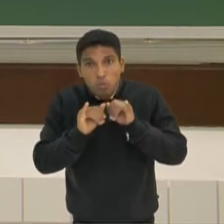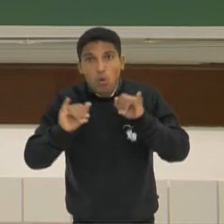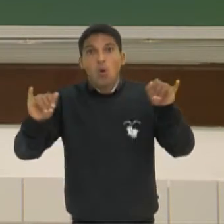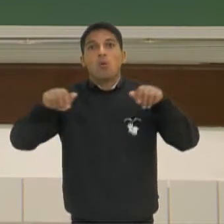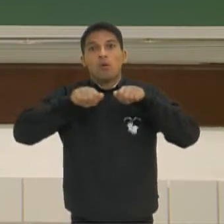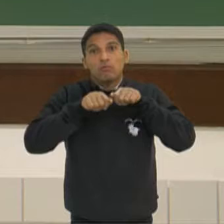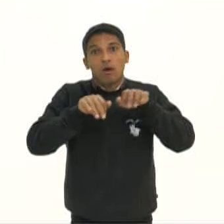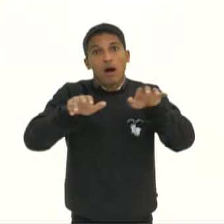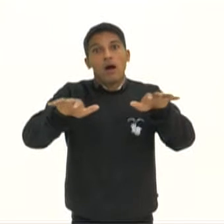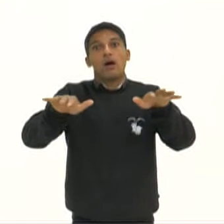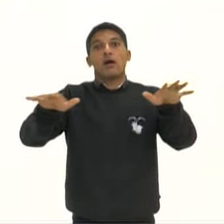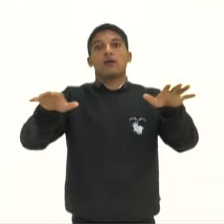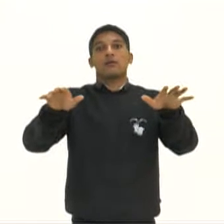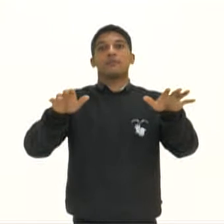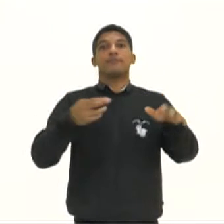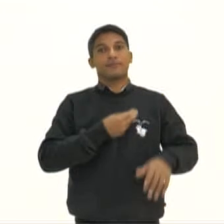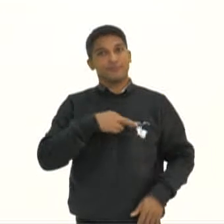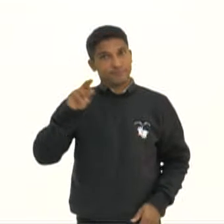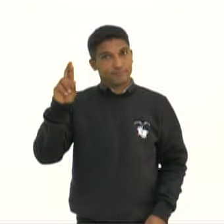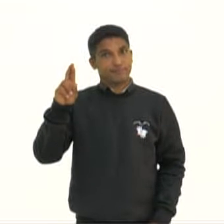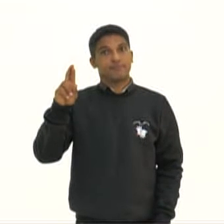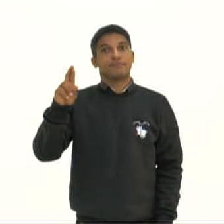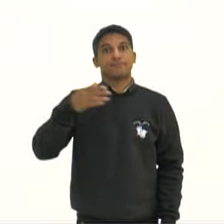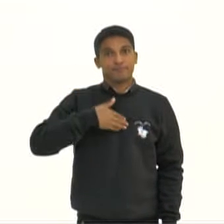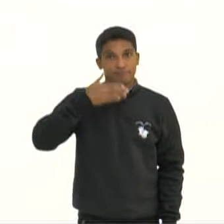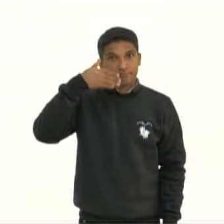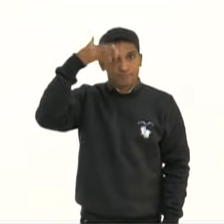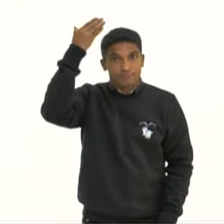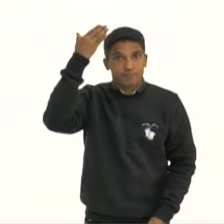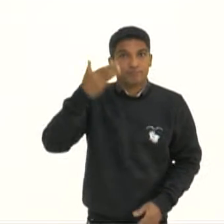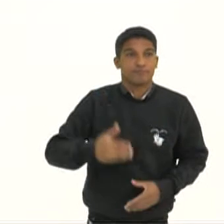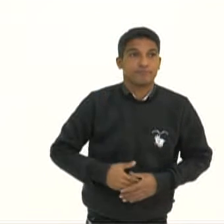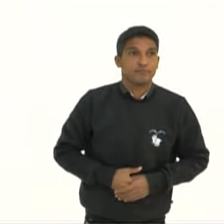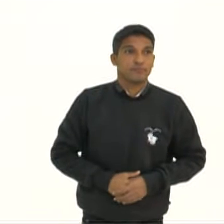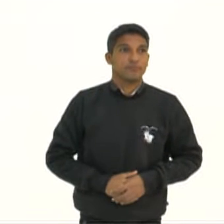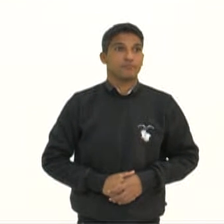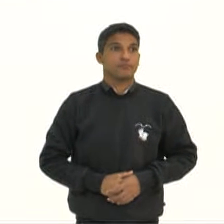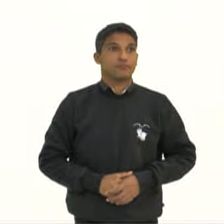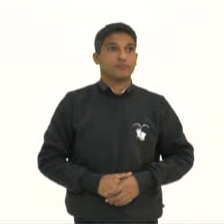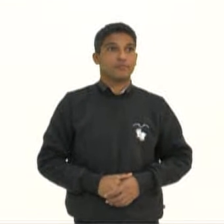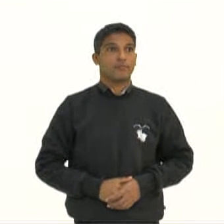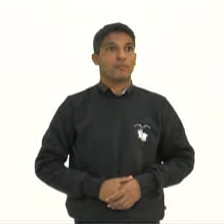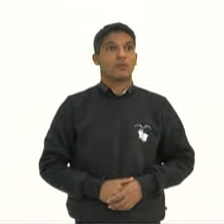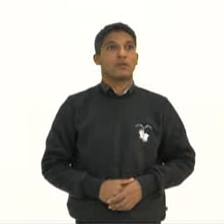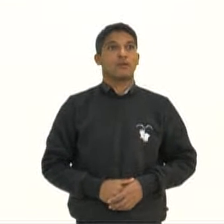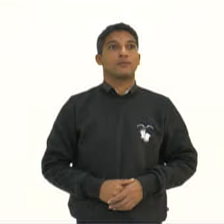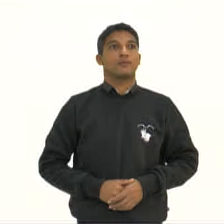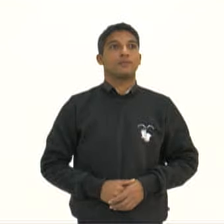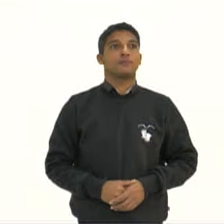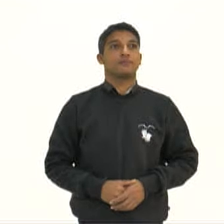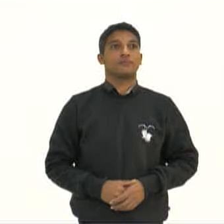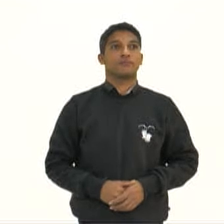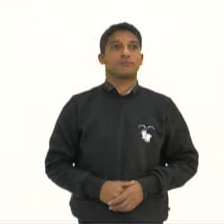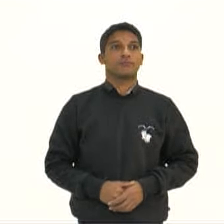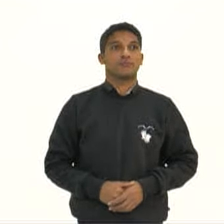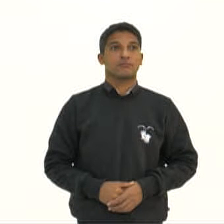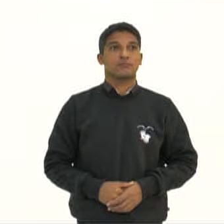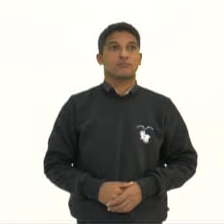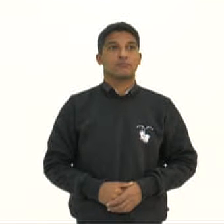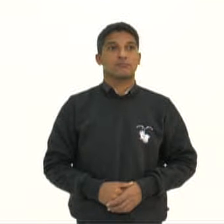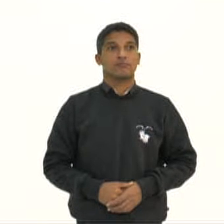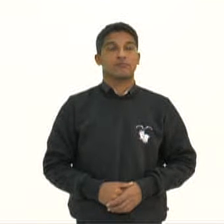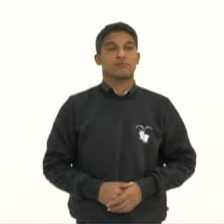isso. Essa é a dinastia dos Omíadas, que ela vai acontecer entre os anos de 661 e